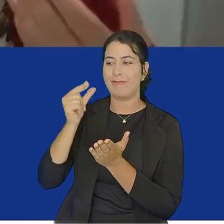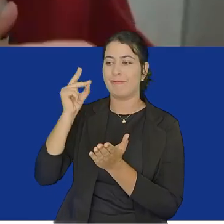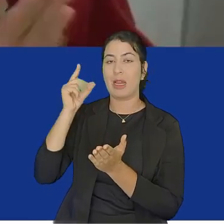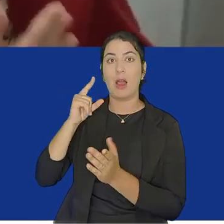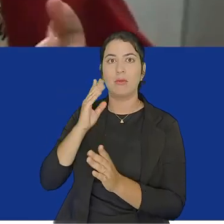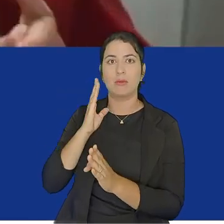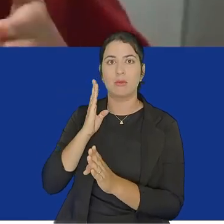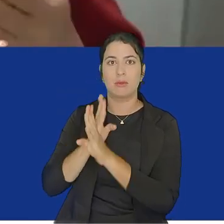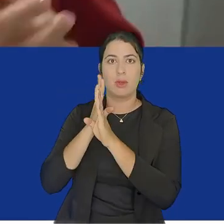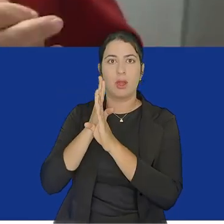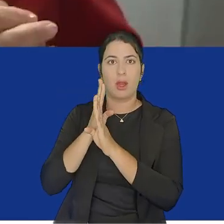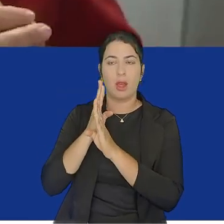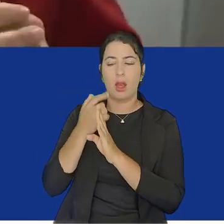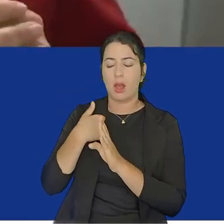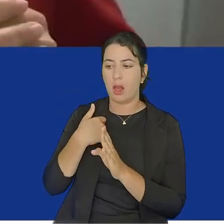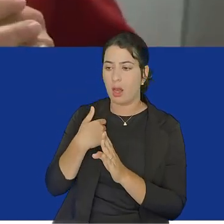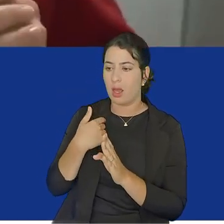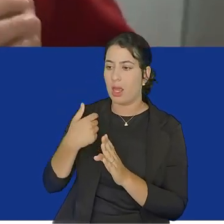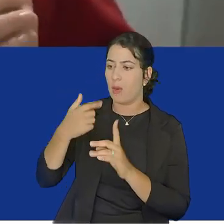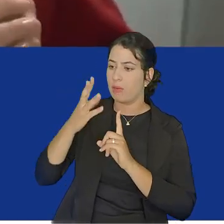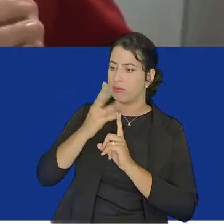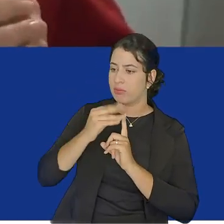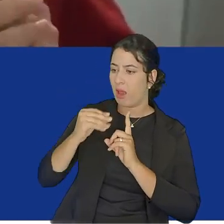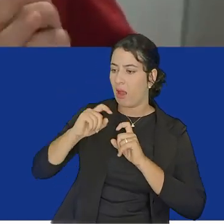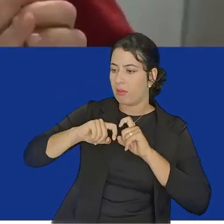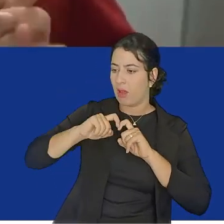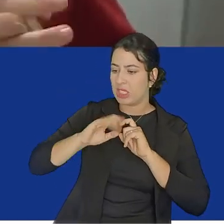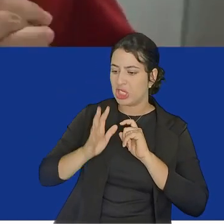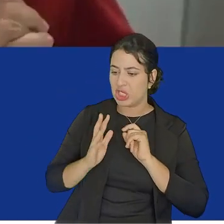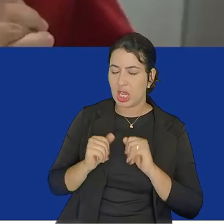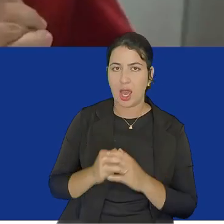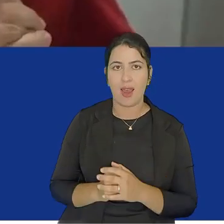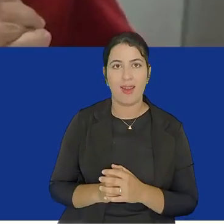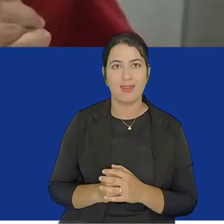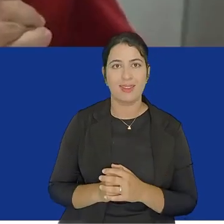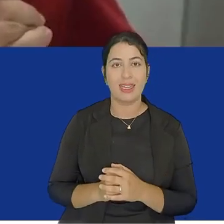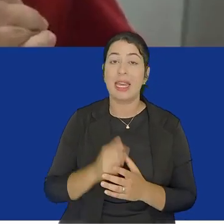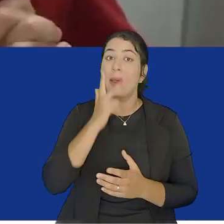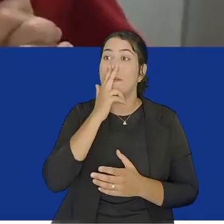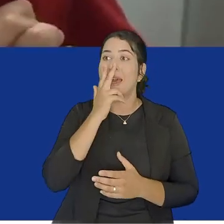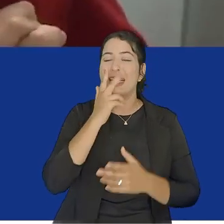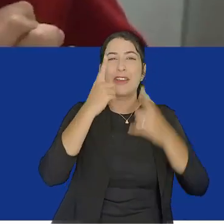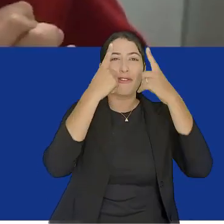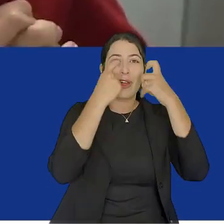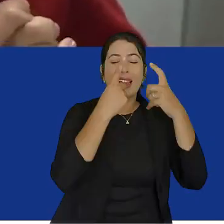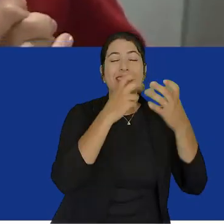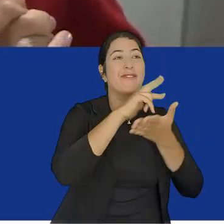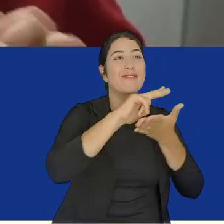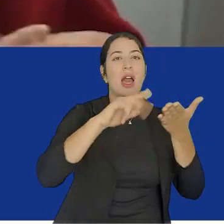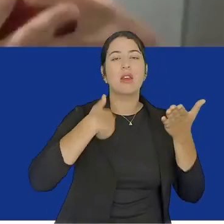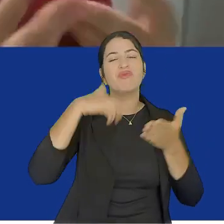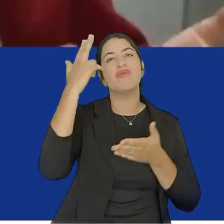Para mim, né? Então, assim, eu normalizei tantas violências, né? E eu passei por tantas situações